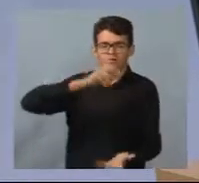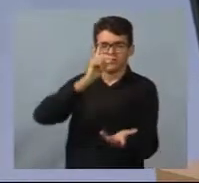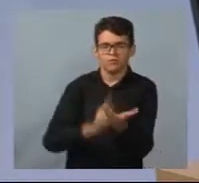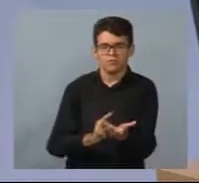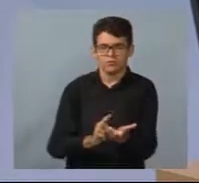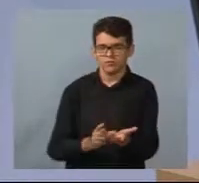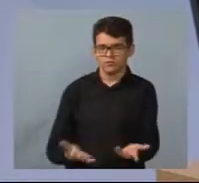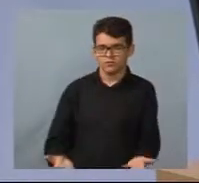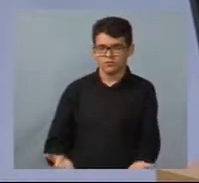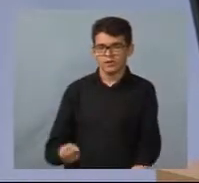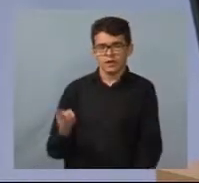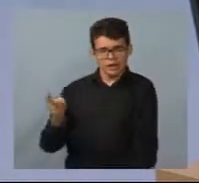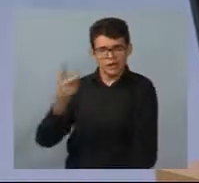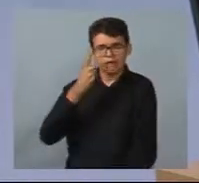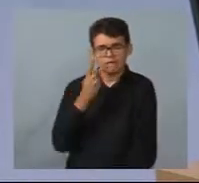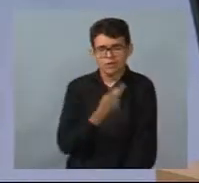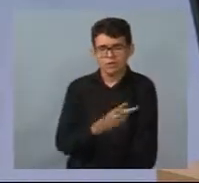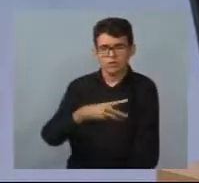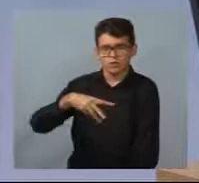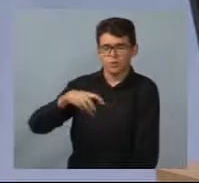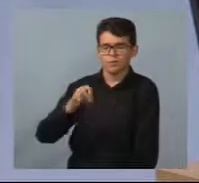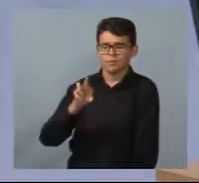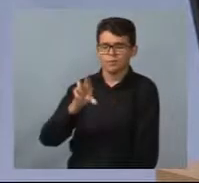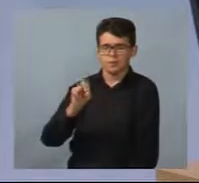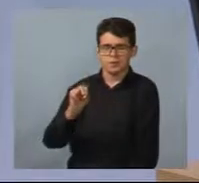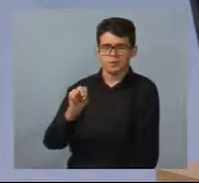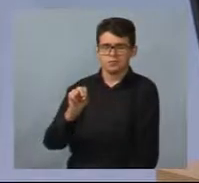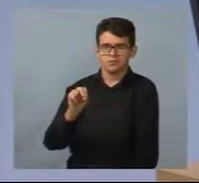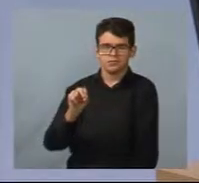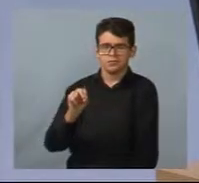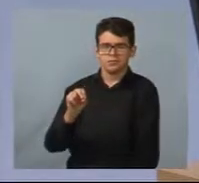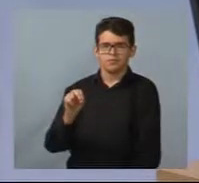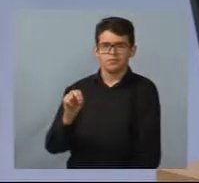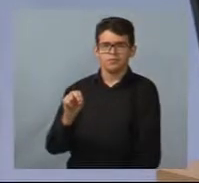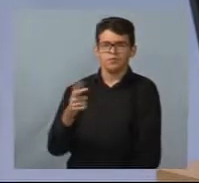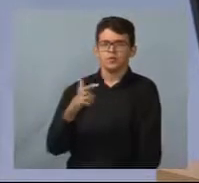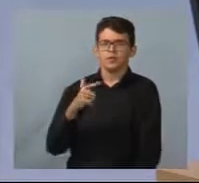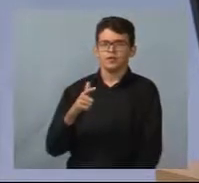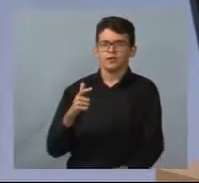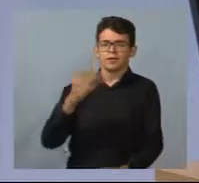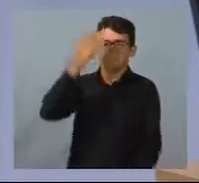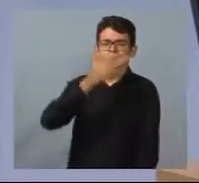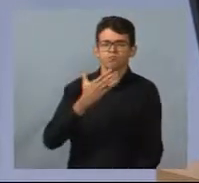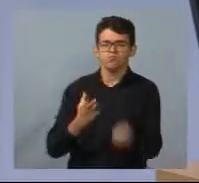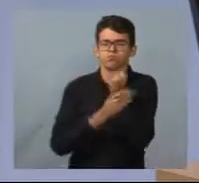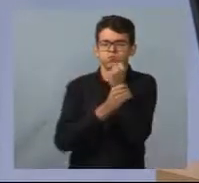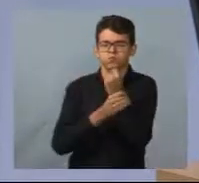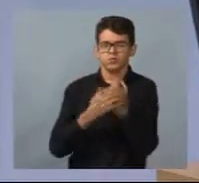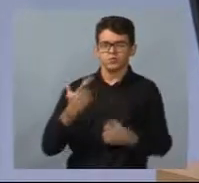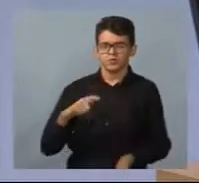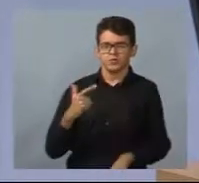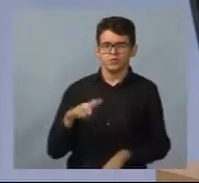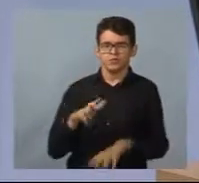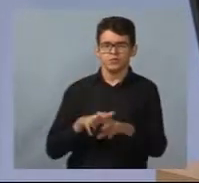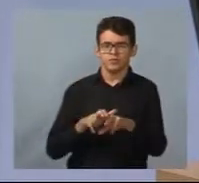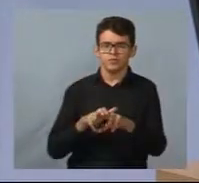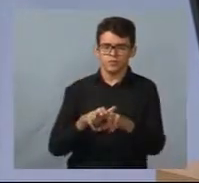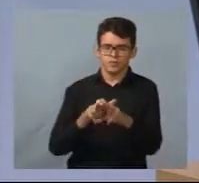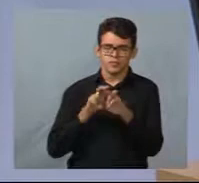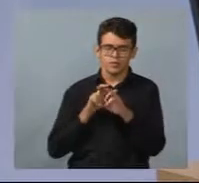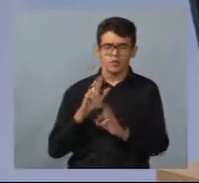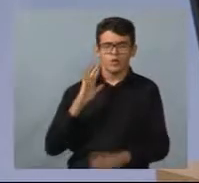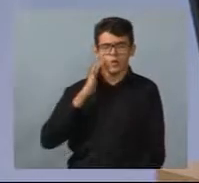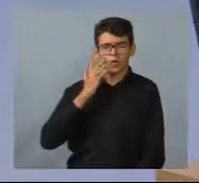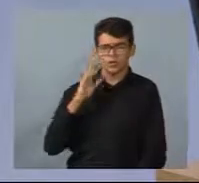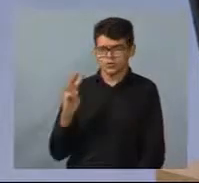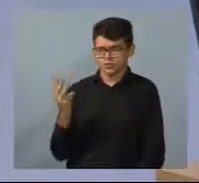eu li ontem na Folha de São Paulo. E, então, diante disso, o julgamento foi principalmente político. Eu assisti